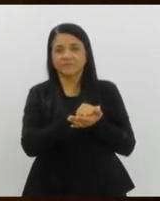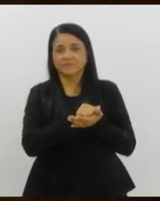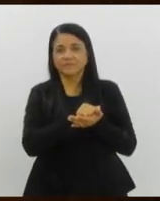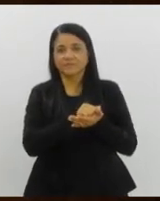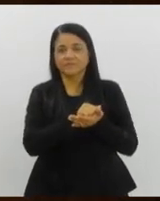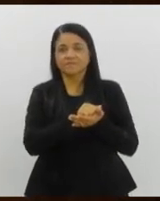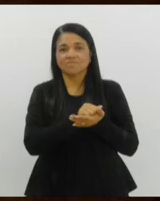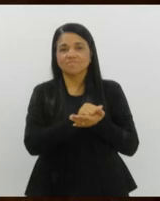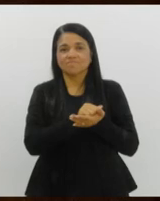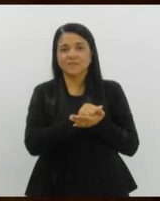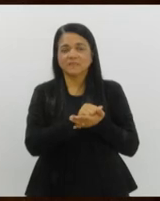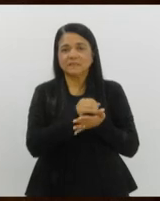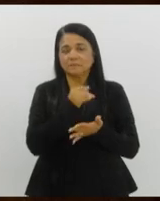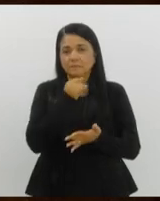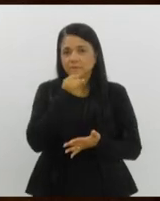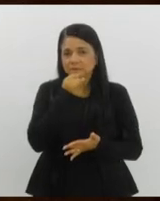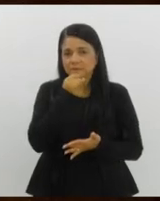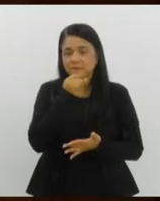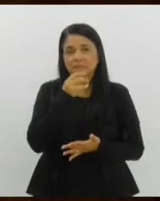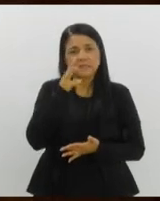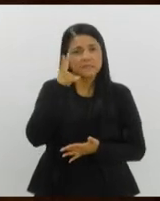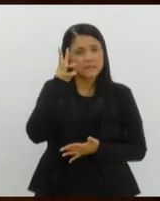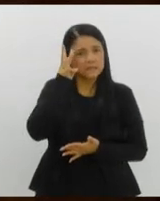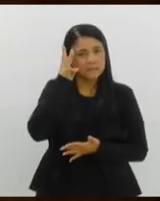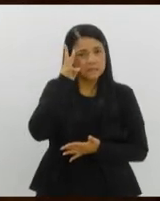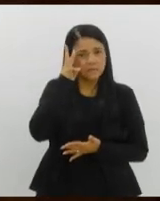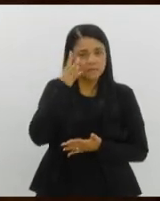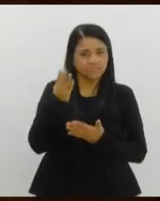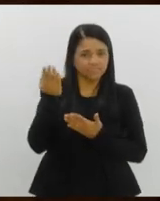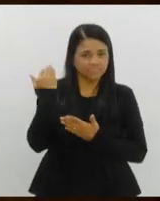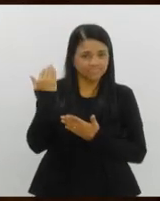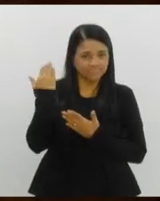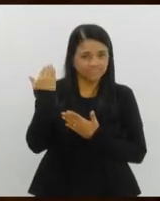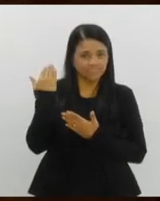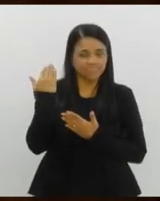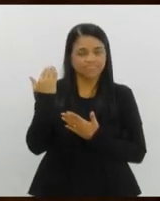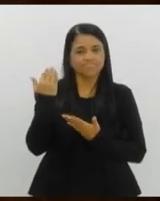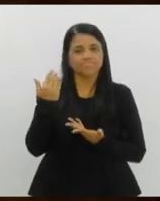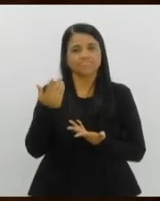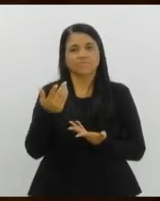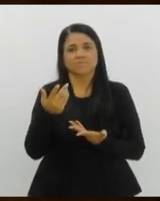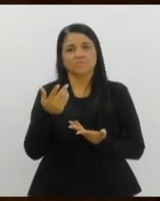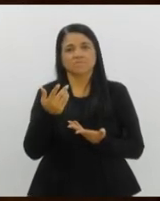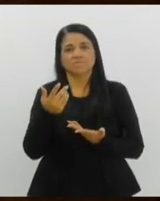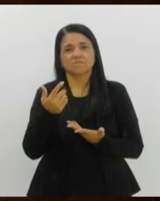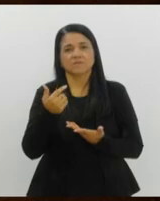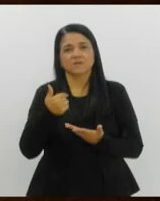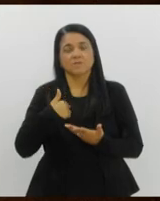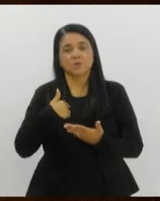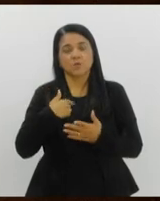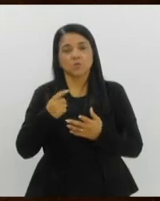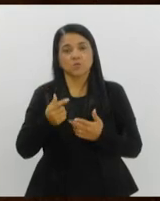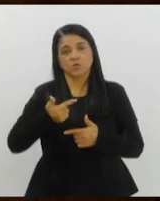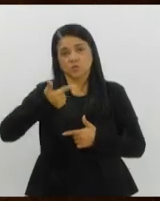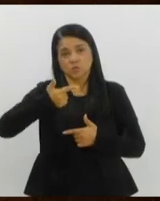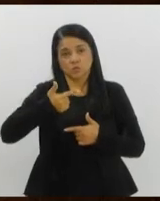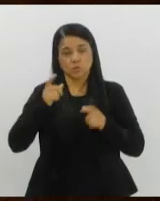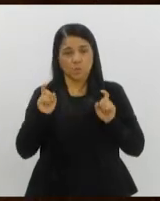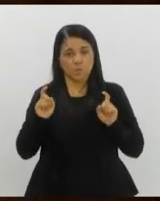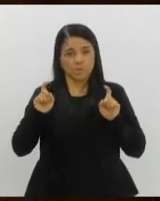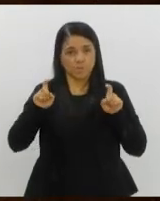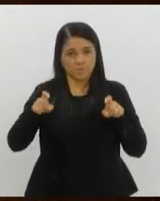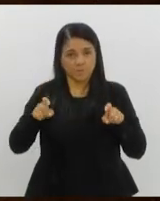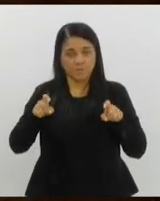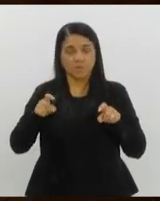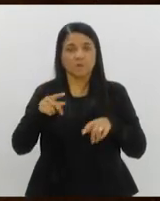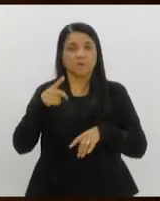que, infelizmente, na terça-feira passada, nós tivemos aqui, eu estou no meu segundo mandato como deputado estadual,